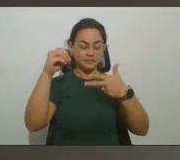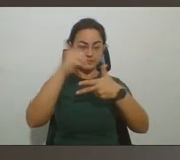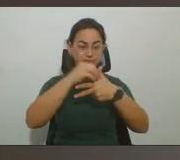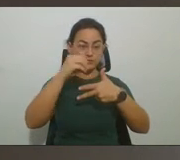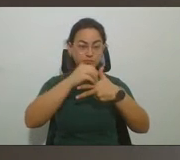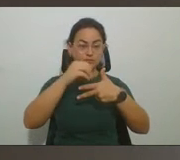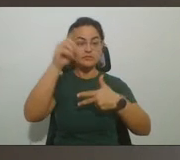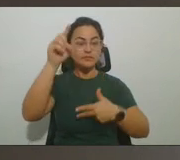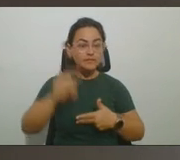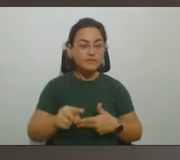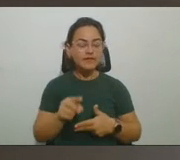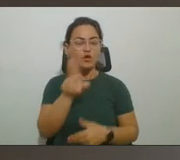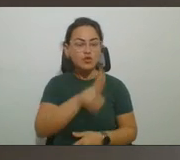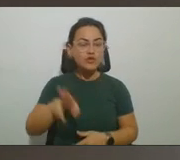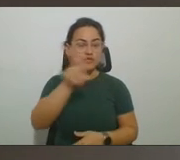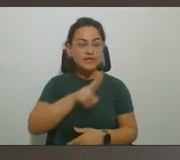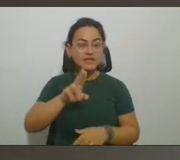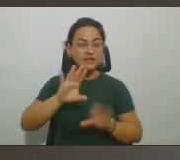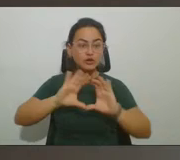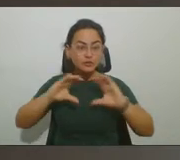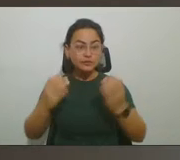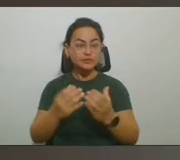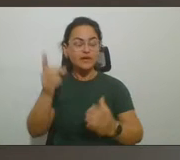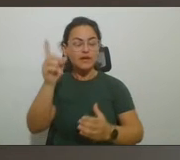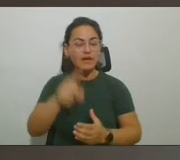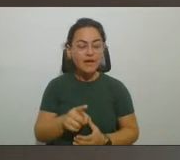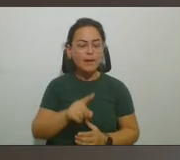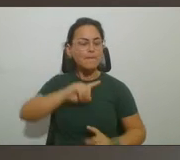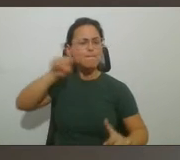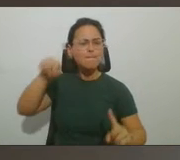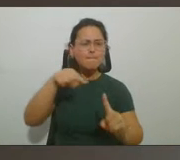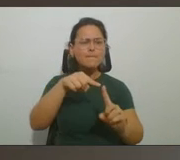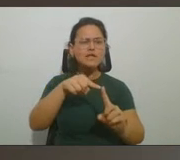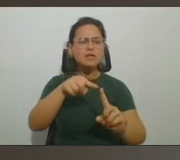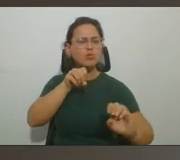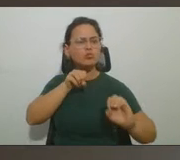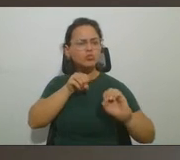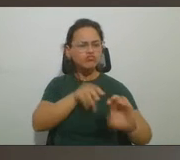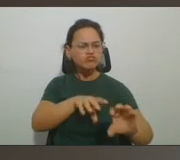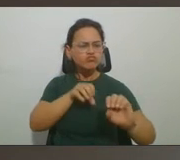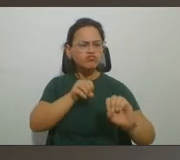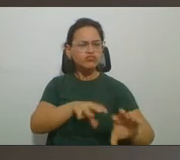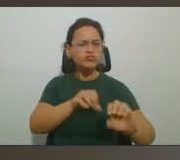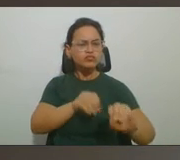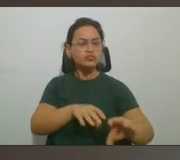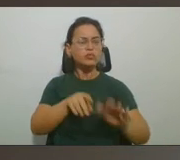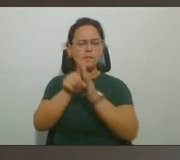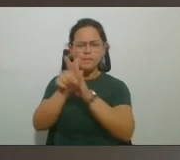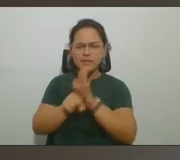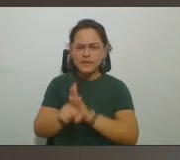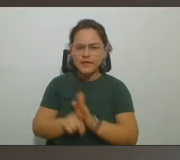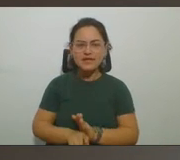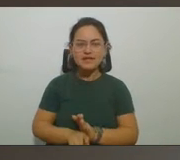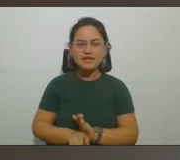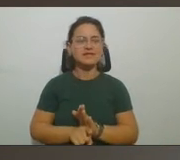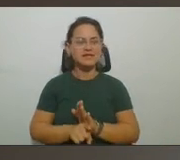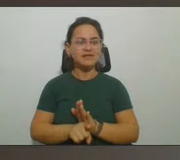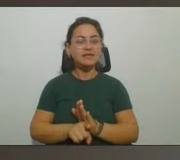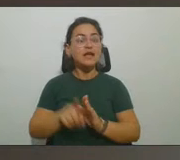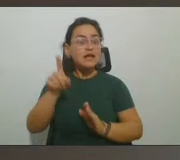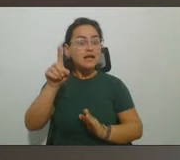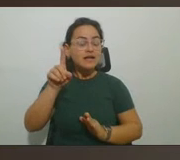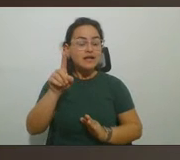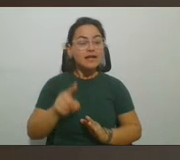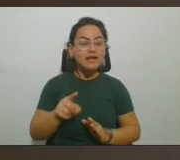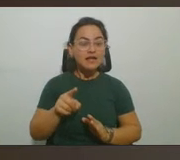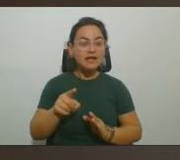comunitária, que tem como missão educar por meio do ensino, da pesquisa e da extensão, para promover a qualidade e